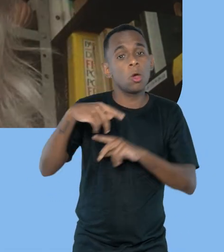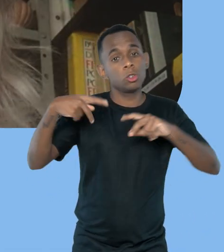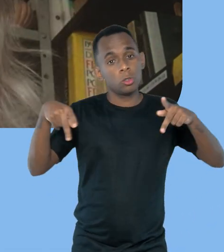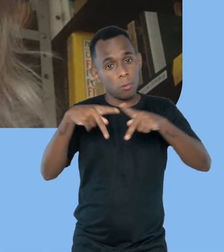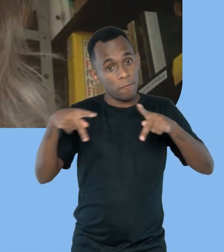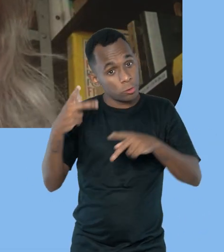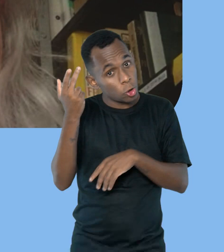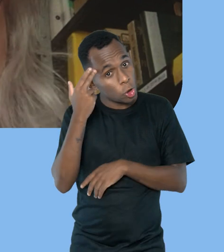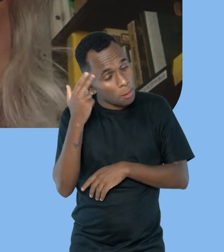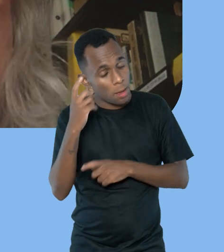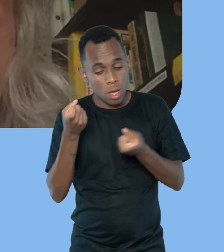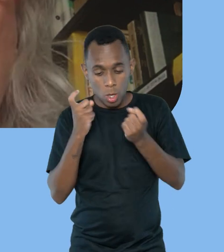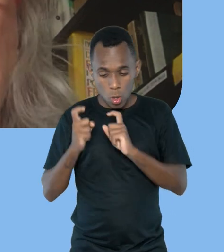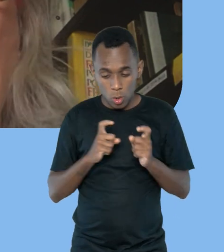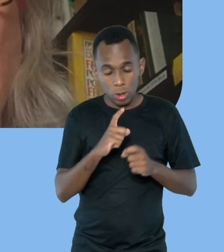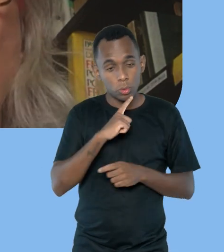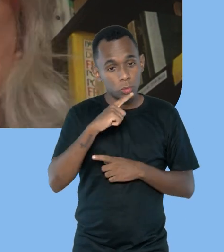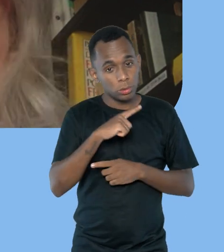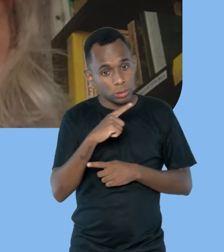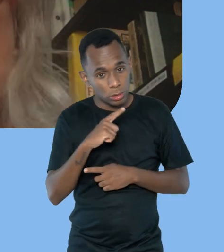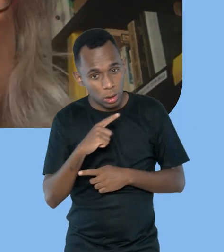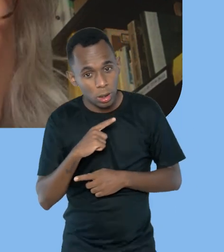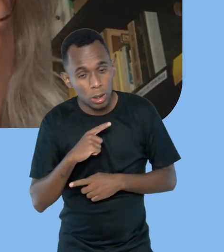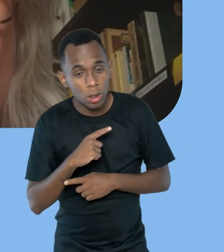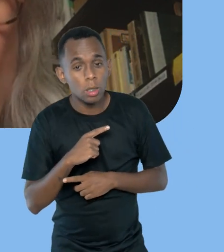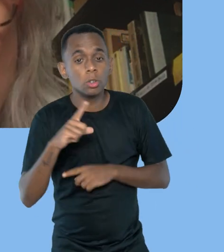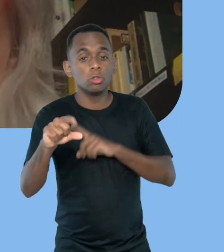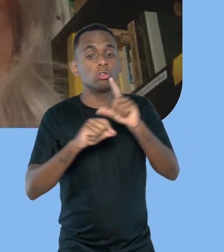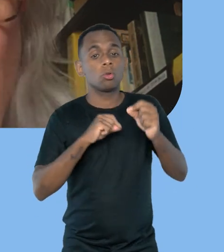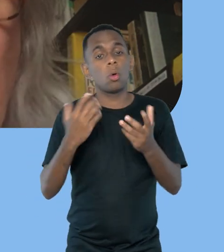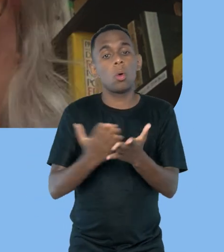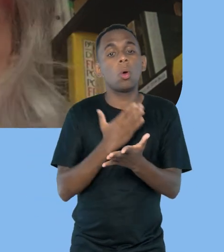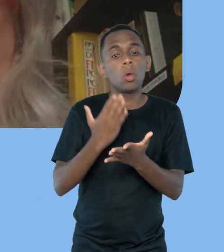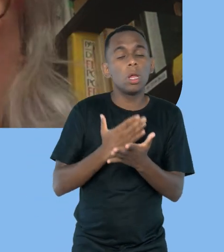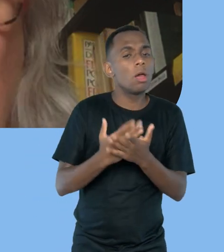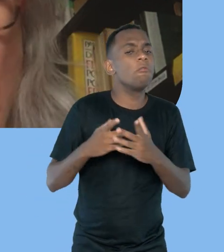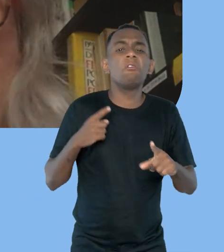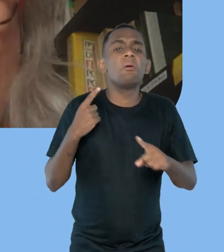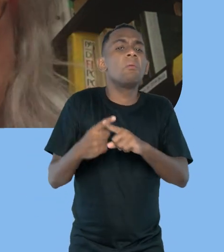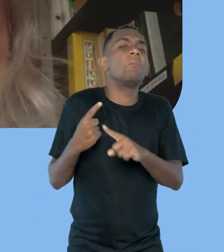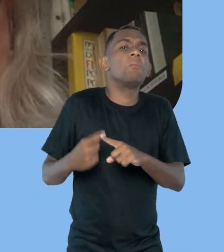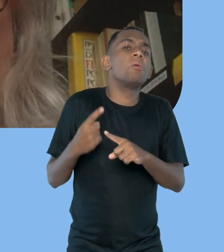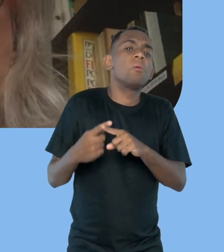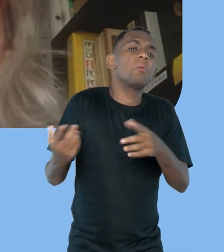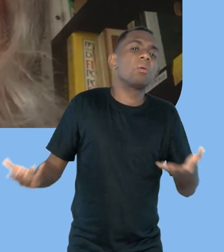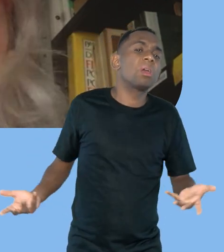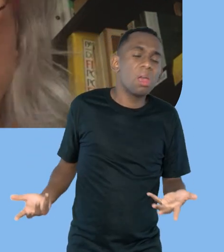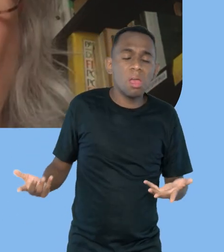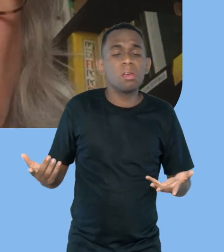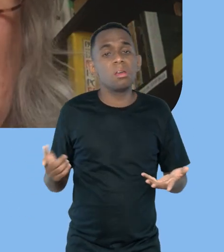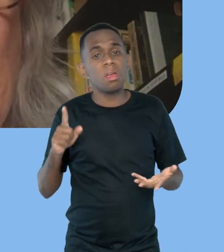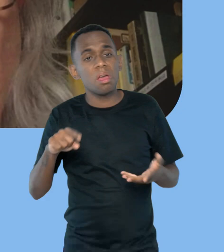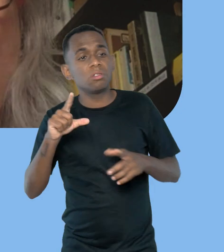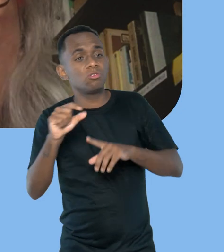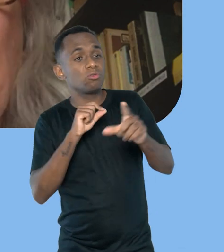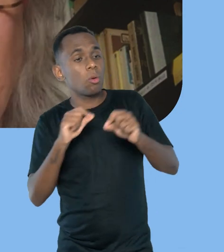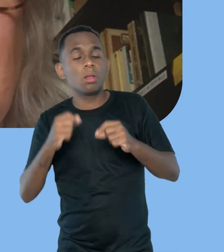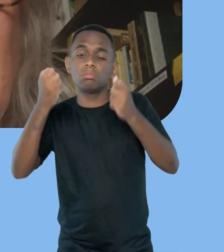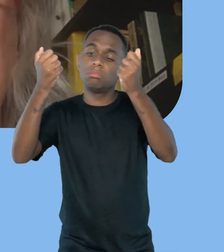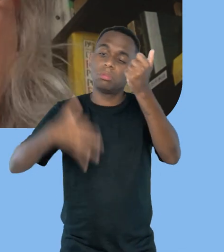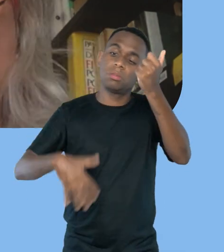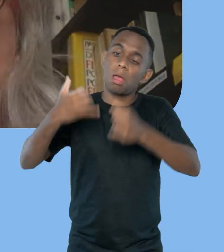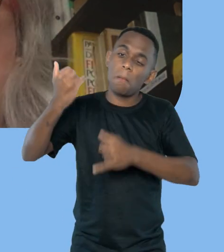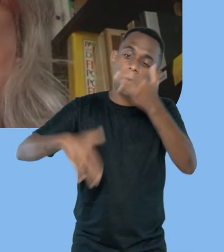normalmente fazem uma reunião, escolhem um livro, justificam lá porque vão escolher,